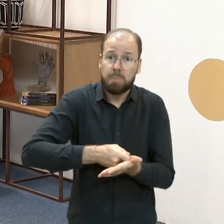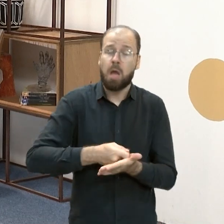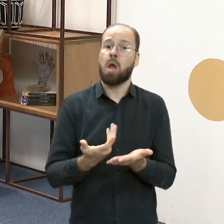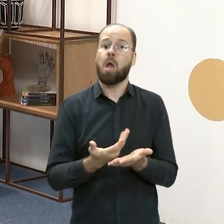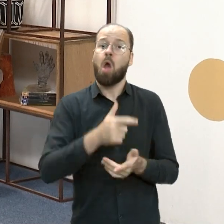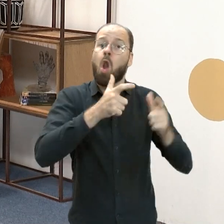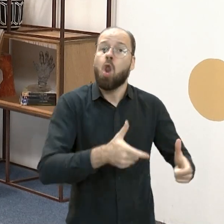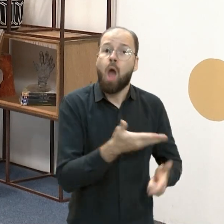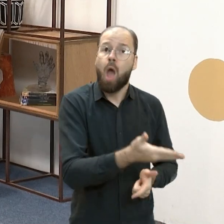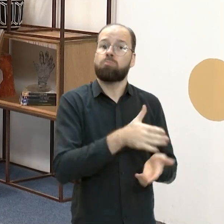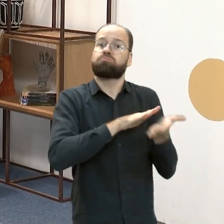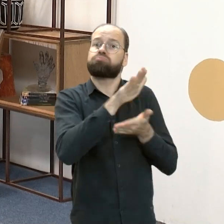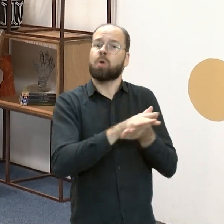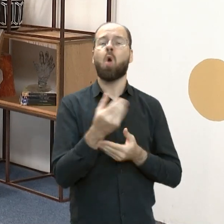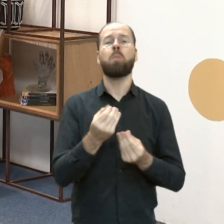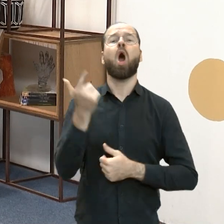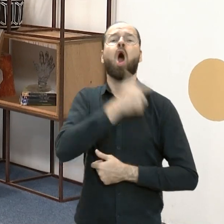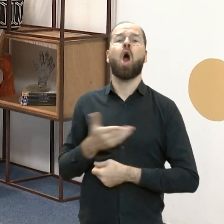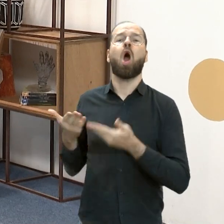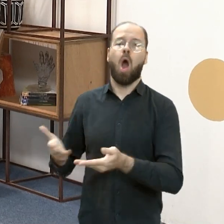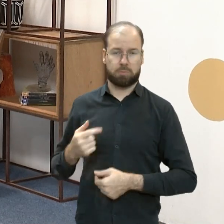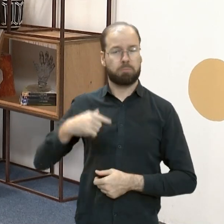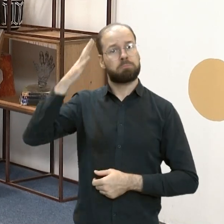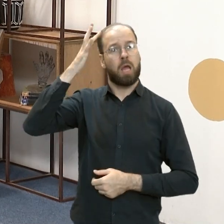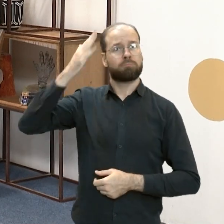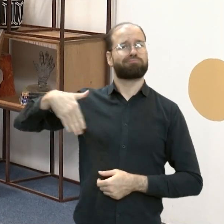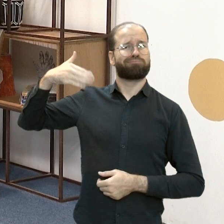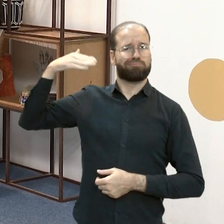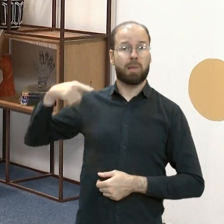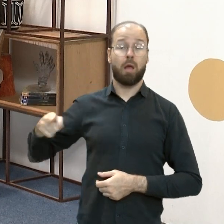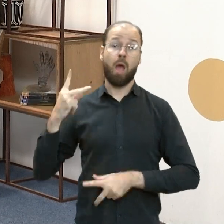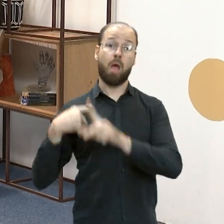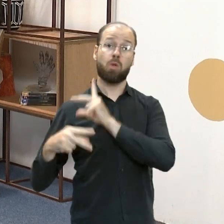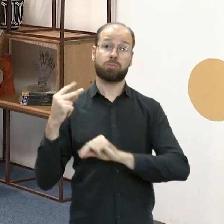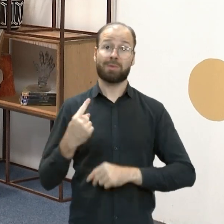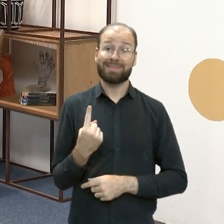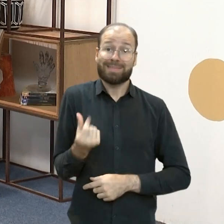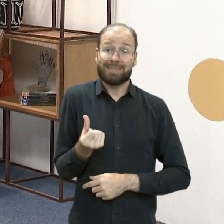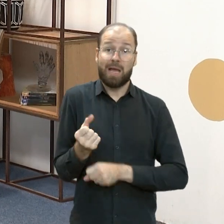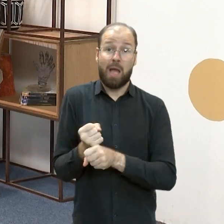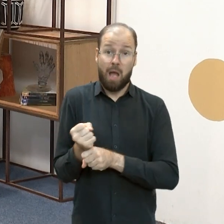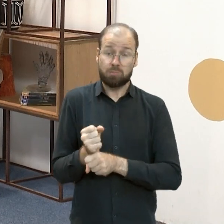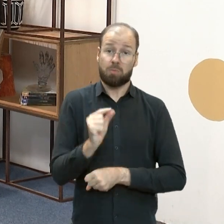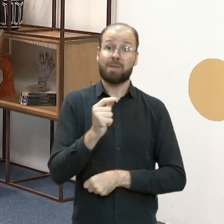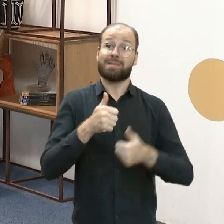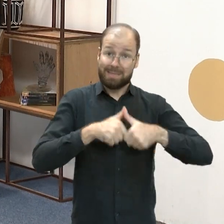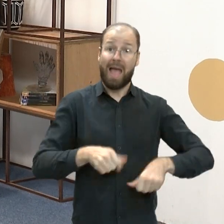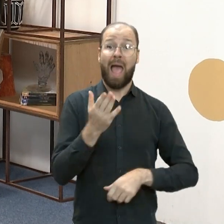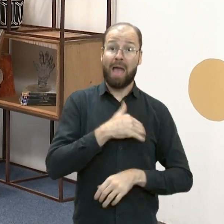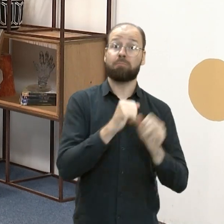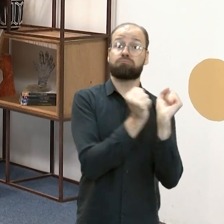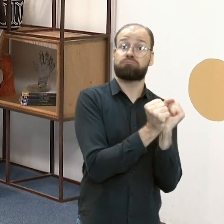local? E a gente pensando que uma adolescente, 16 anos, num Brasil recém-saído, né, do período escravocrata,